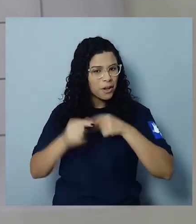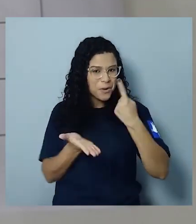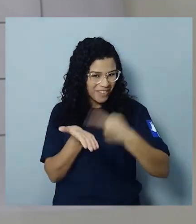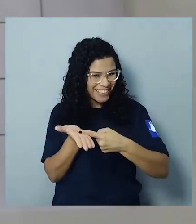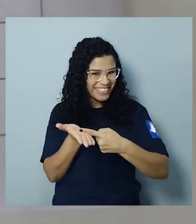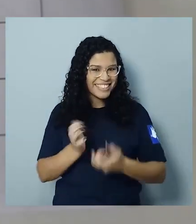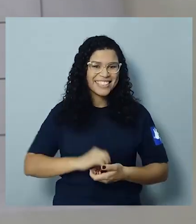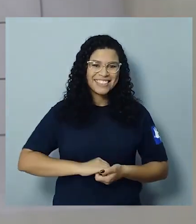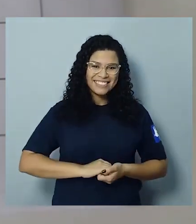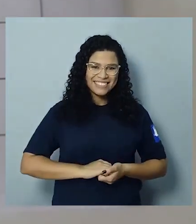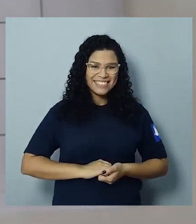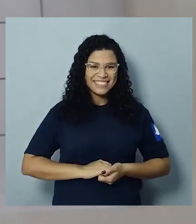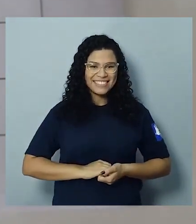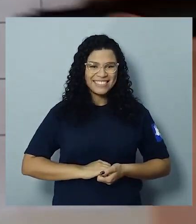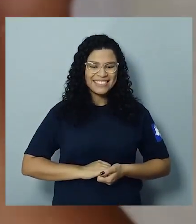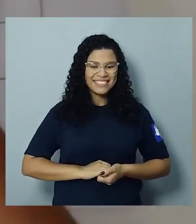quiserem combinado